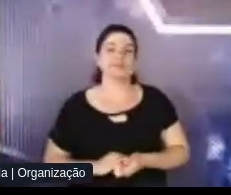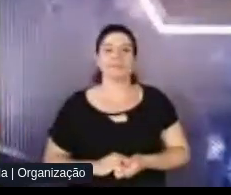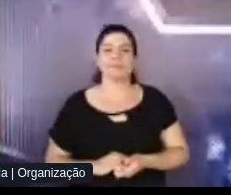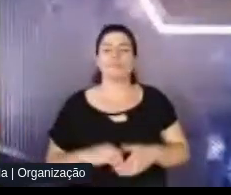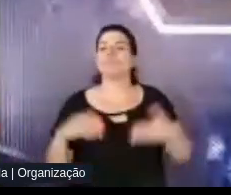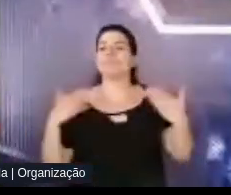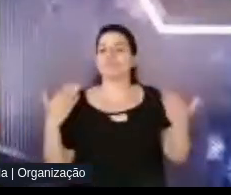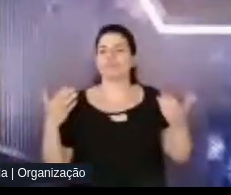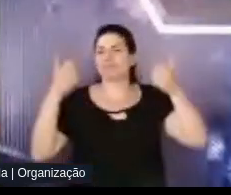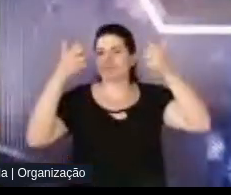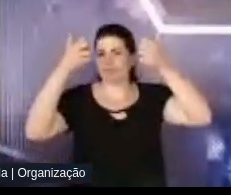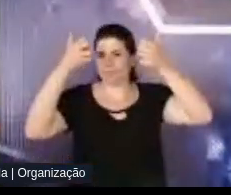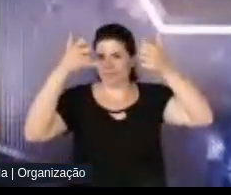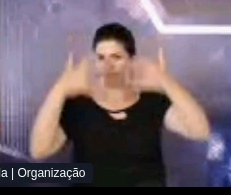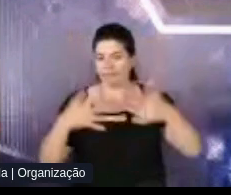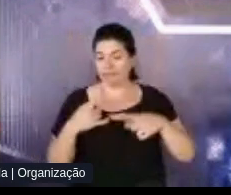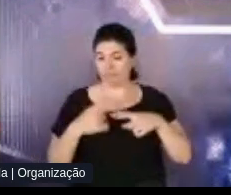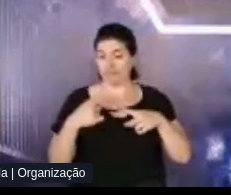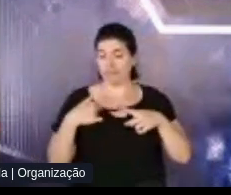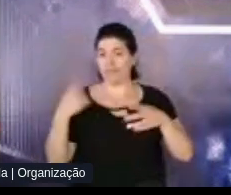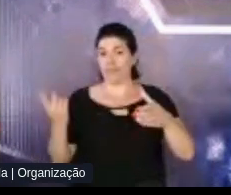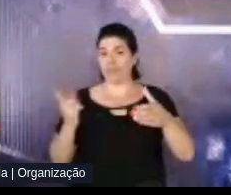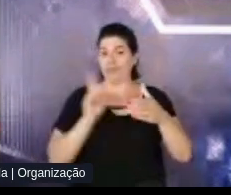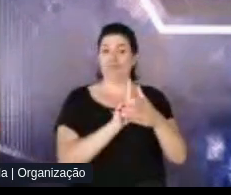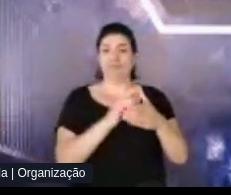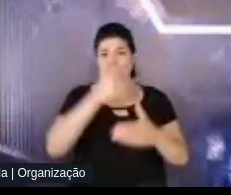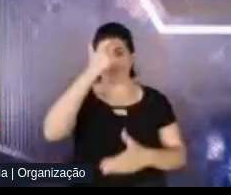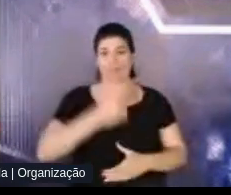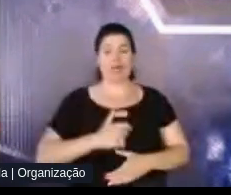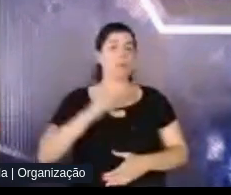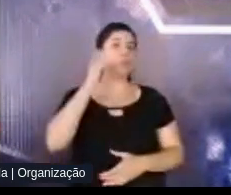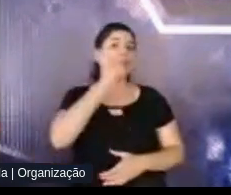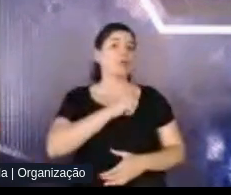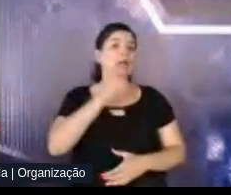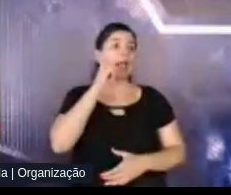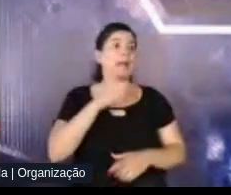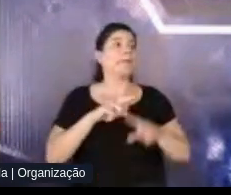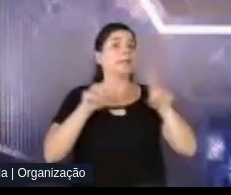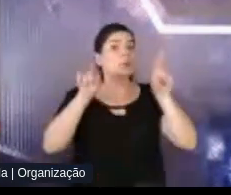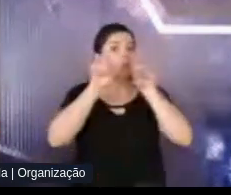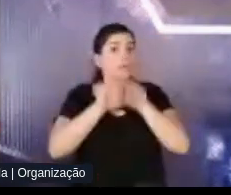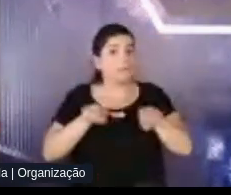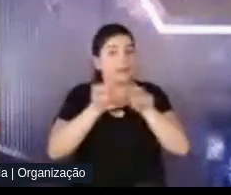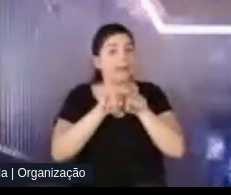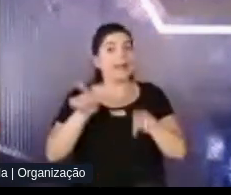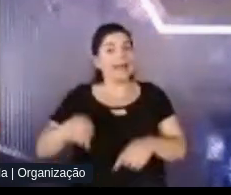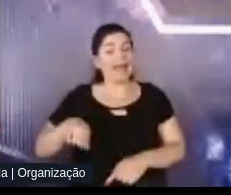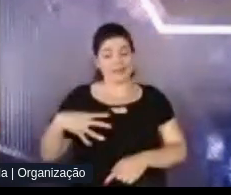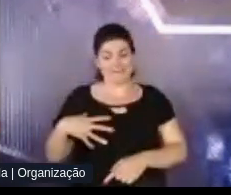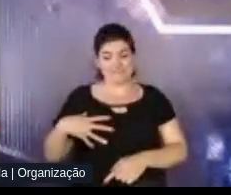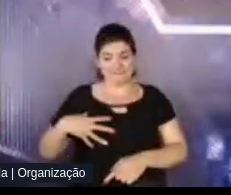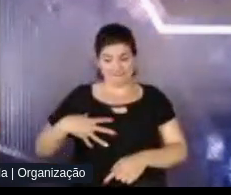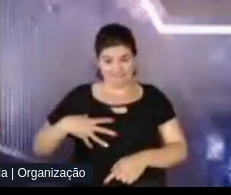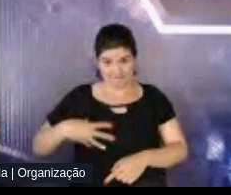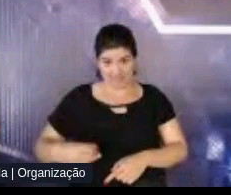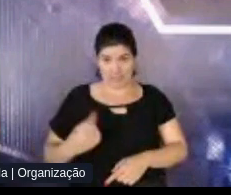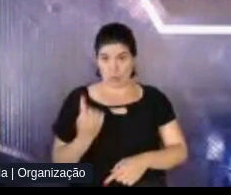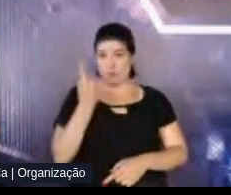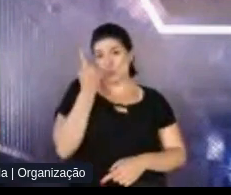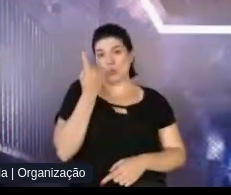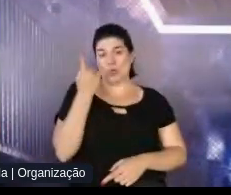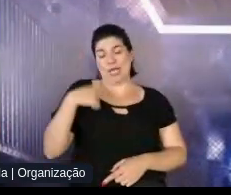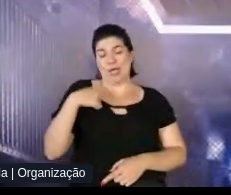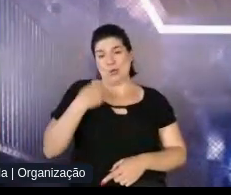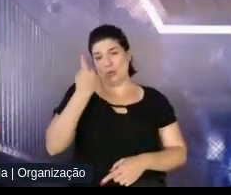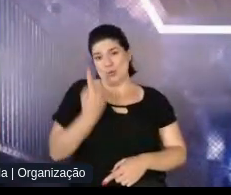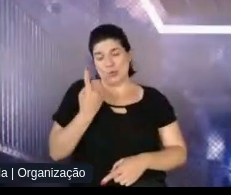Então, trazendo aqui porque eu faço parte, eu sou uma mulher, mas eu também sou filha, graças a Deus sou filha única,